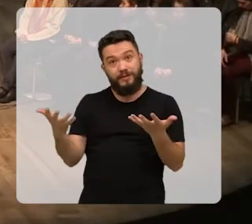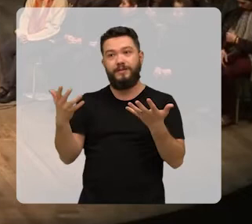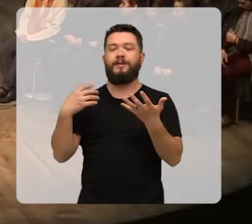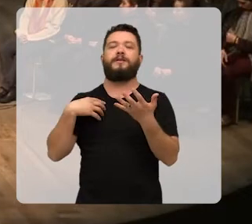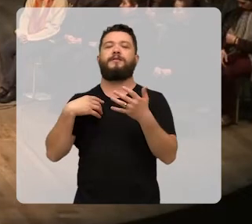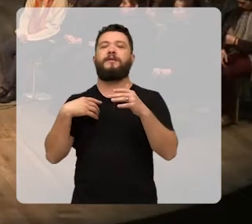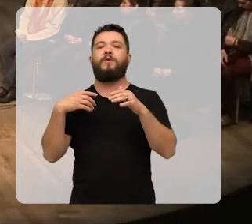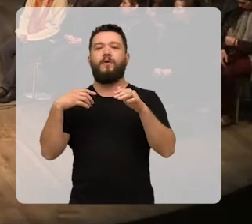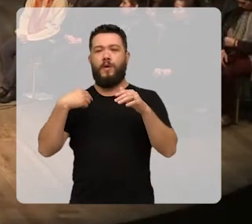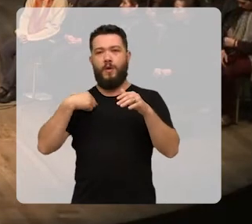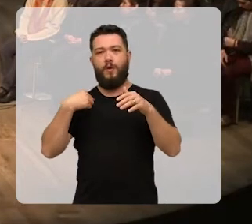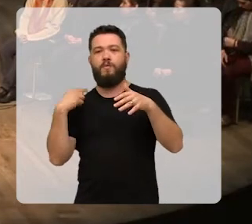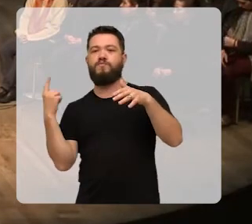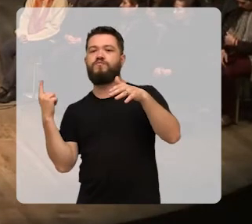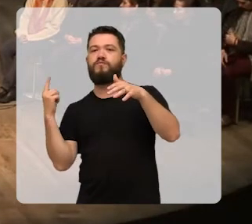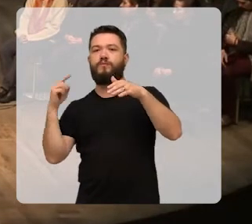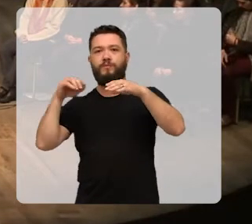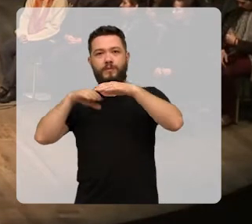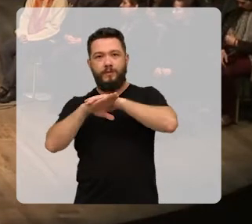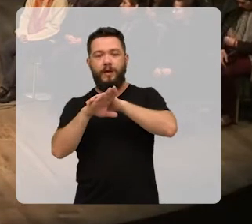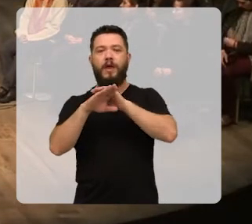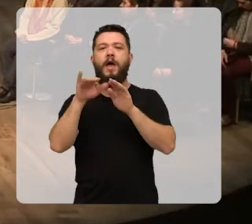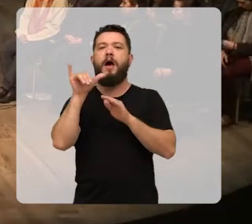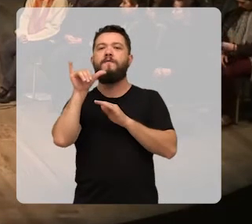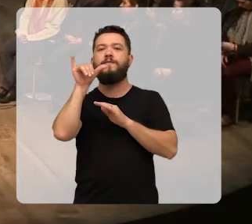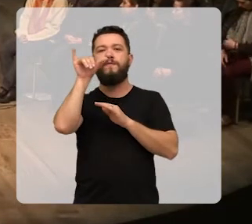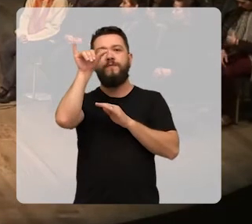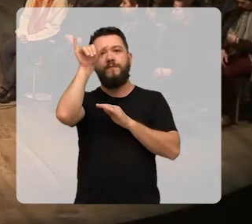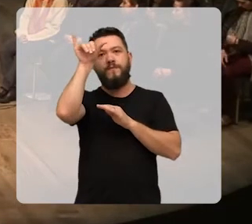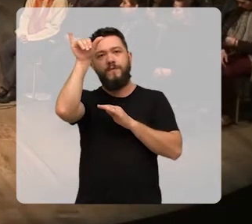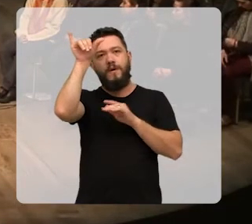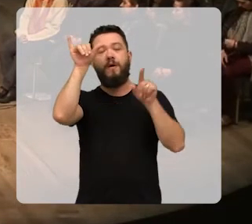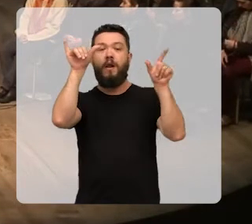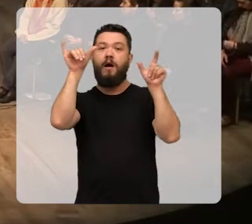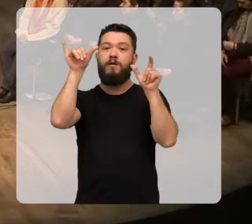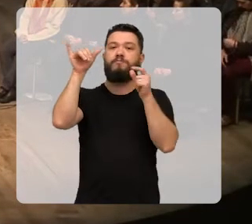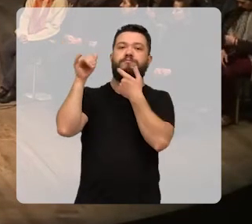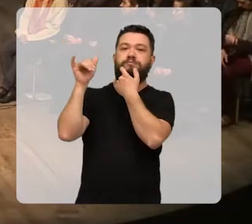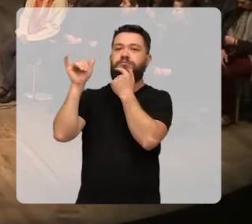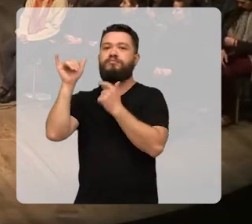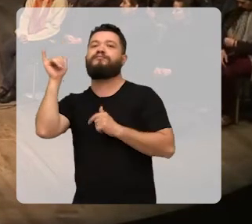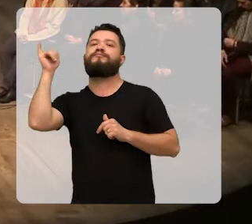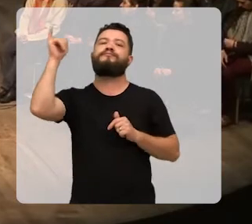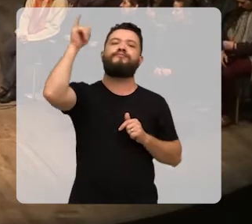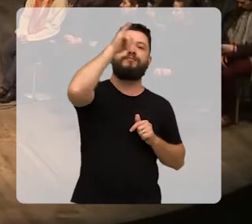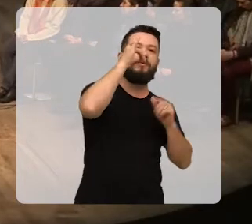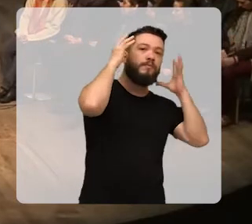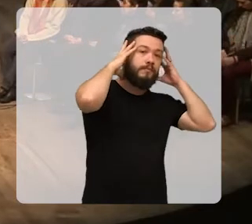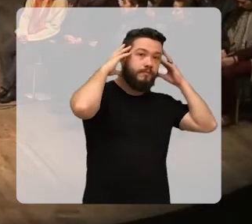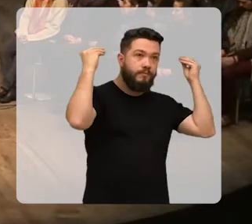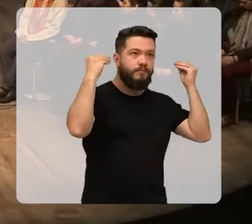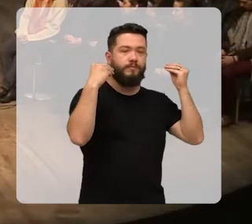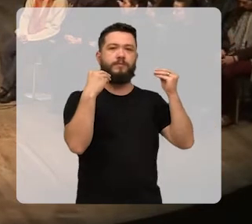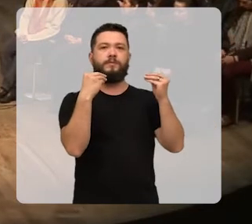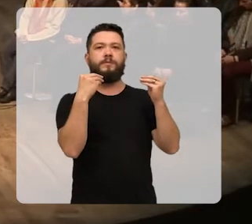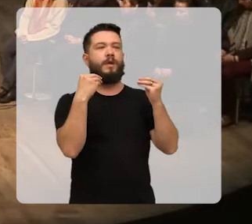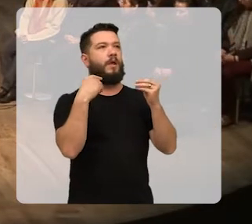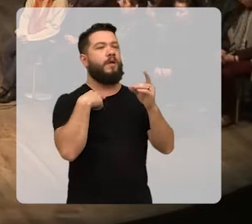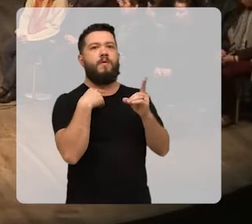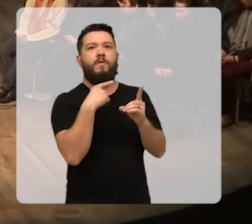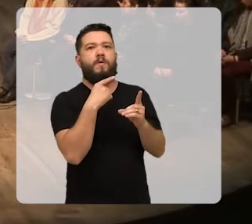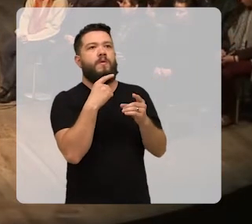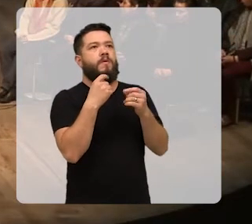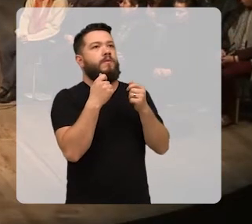aérea britânica para Antovo, no sul da Holanda. Em agosto de 1945, me dei conta que ninguém